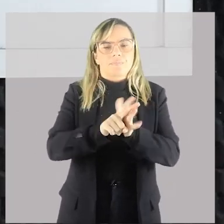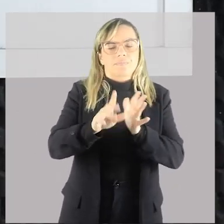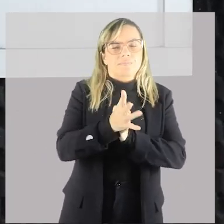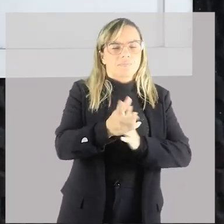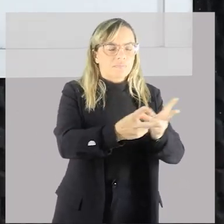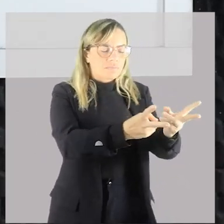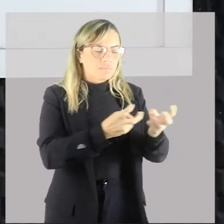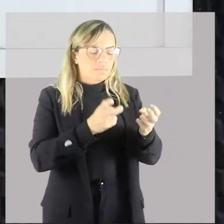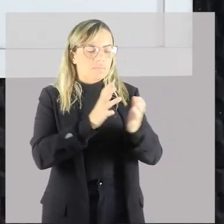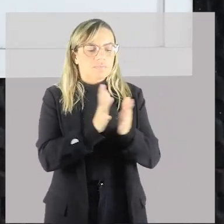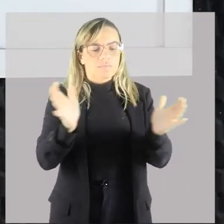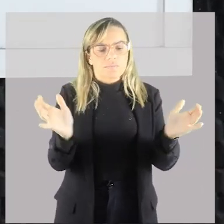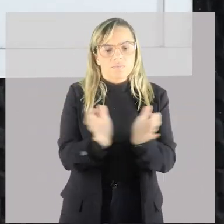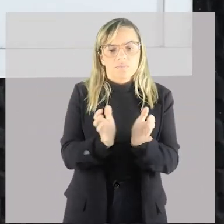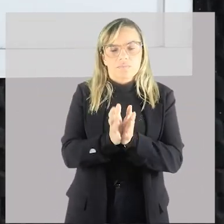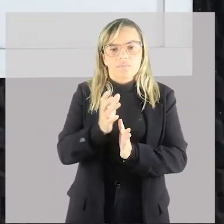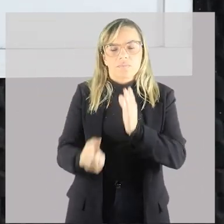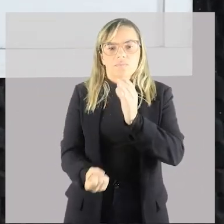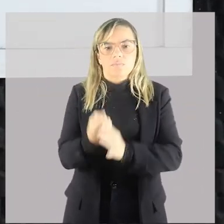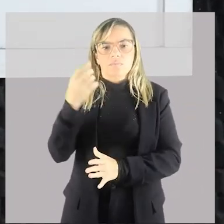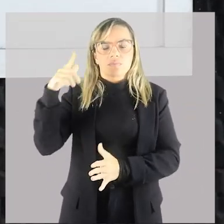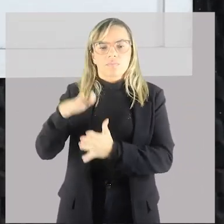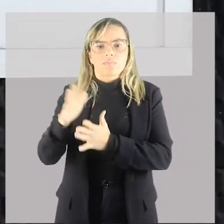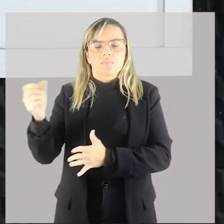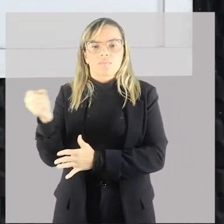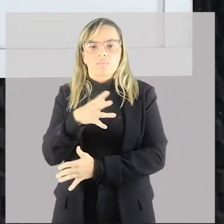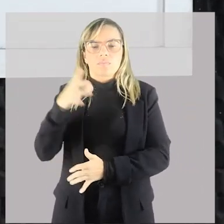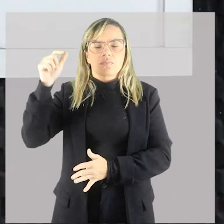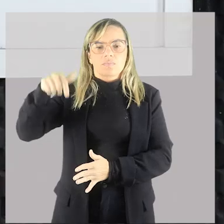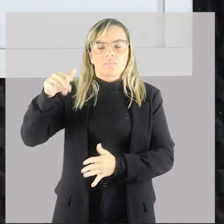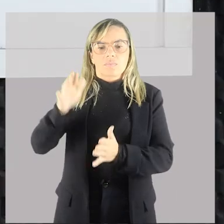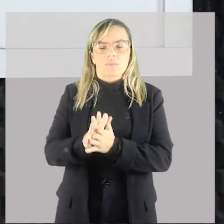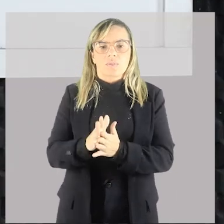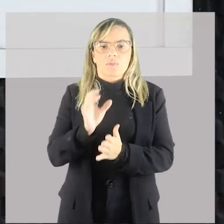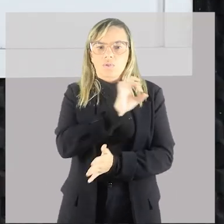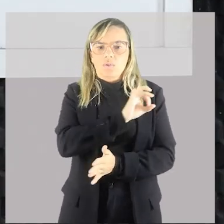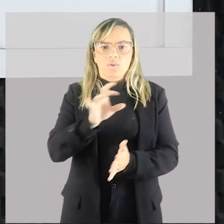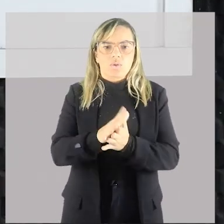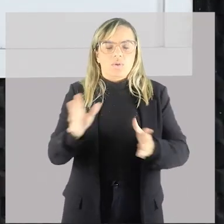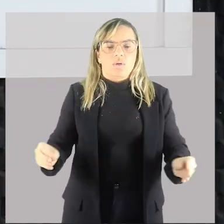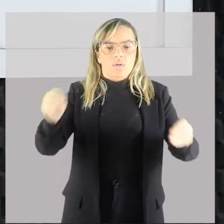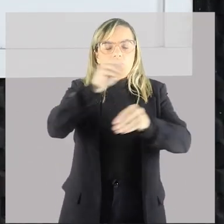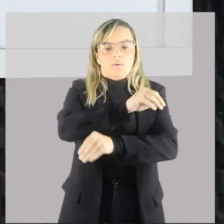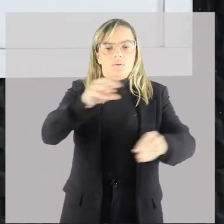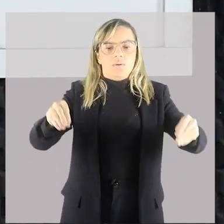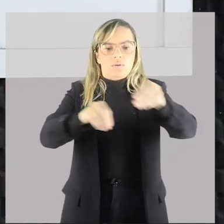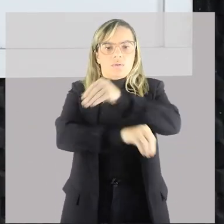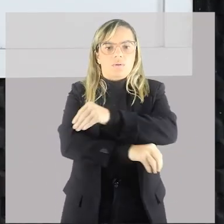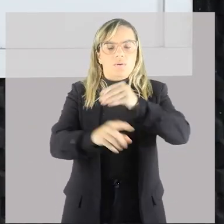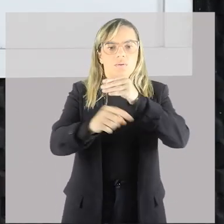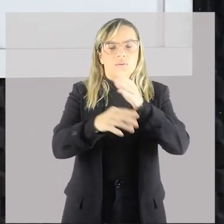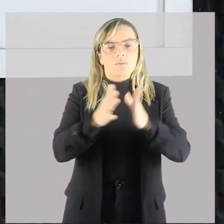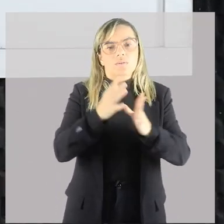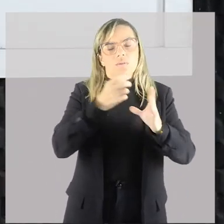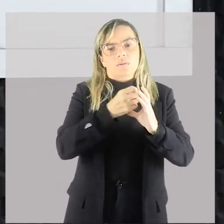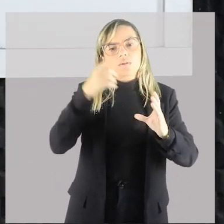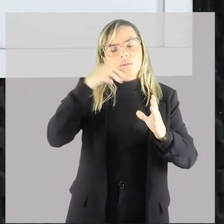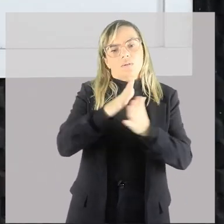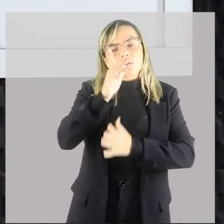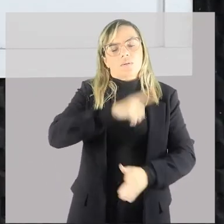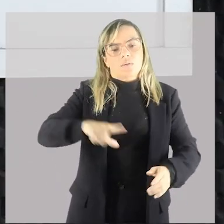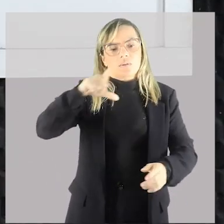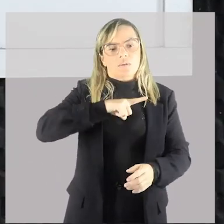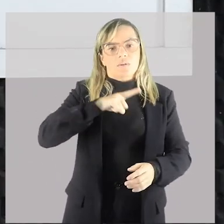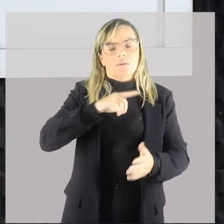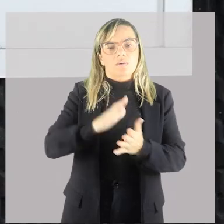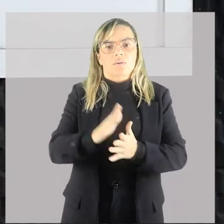perceber que um grupo novo se forma apenas pela troca dos seus elementos, então você vai ter